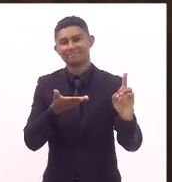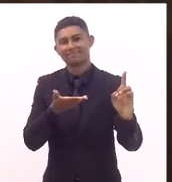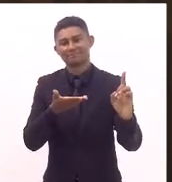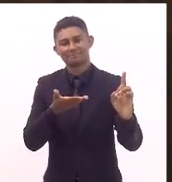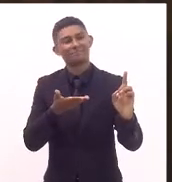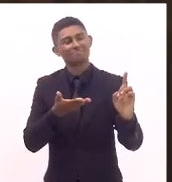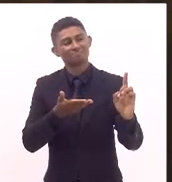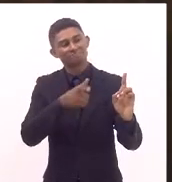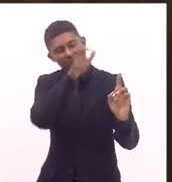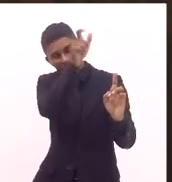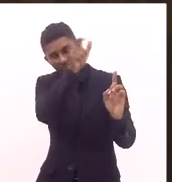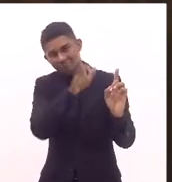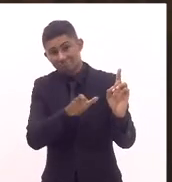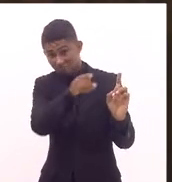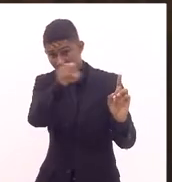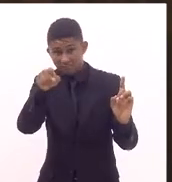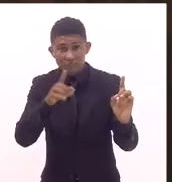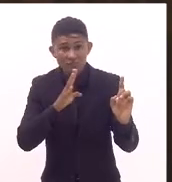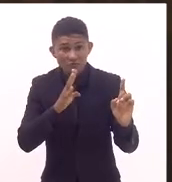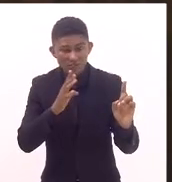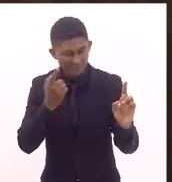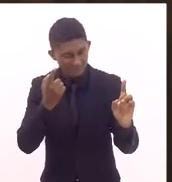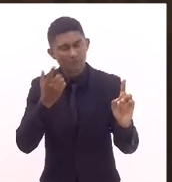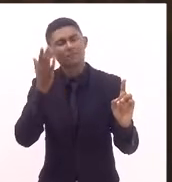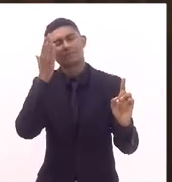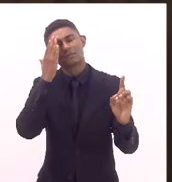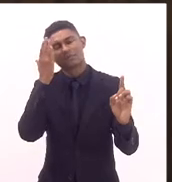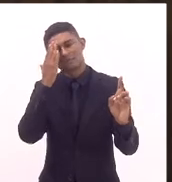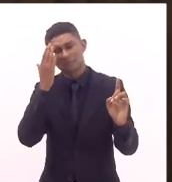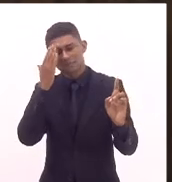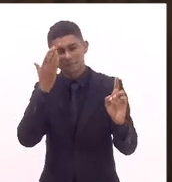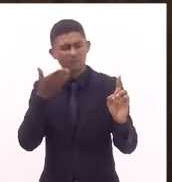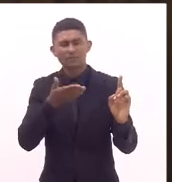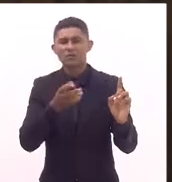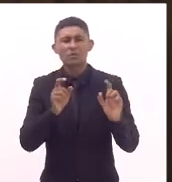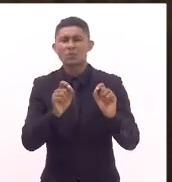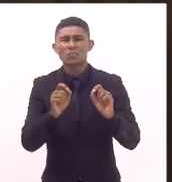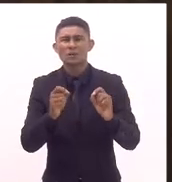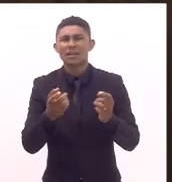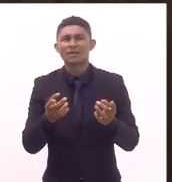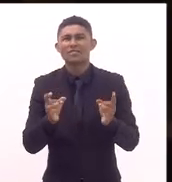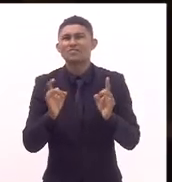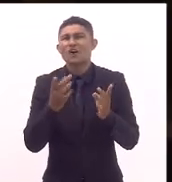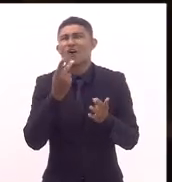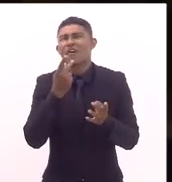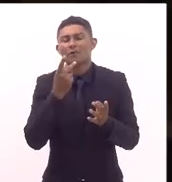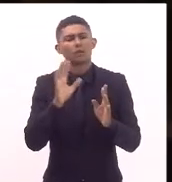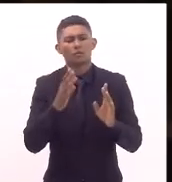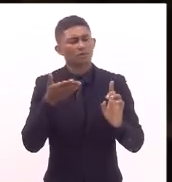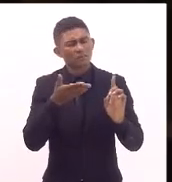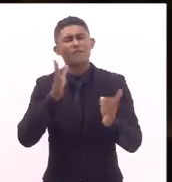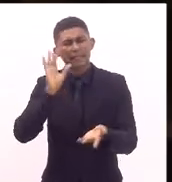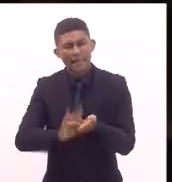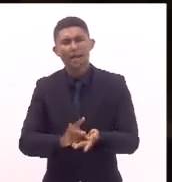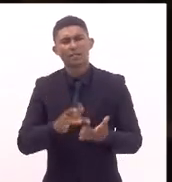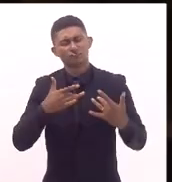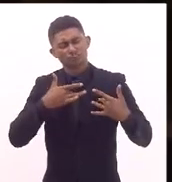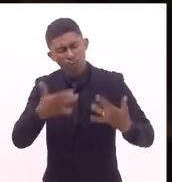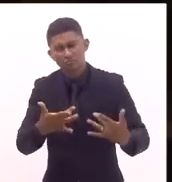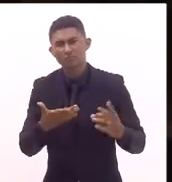quem conhece mais de perto sabe disso não é uma questão piegas nas não ela é uma mulher Generosa